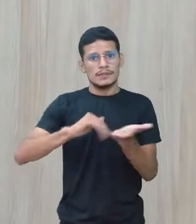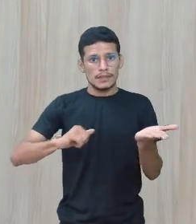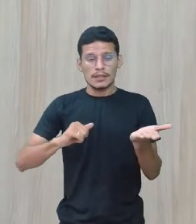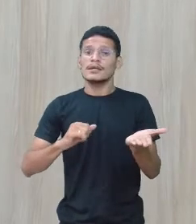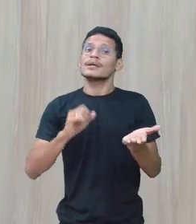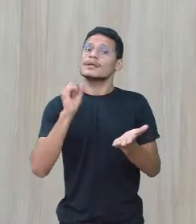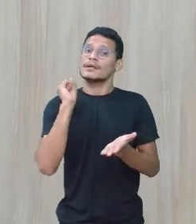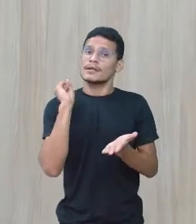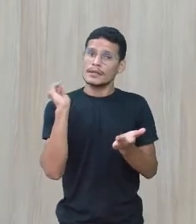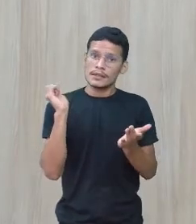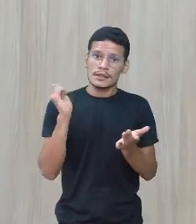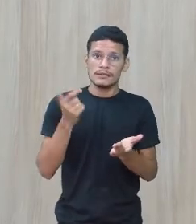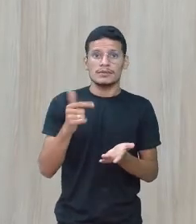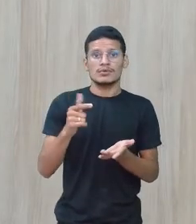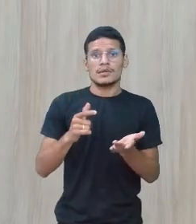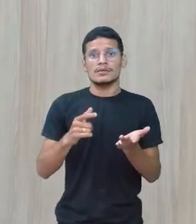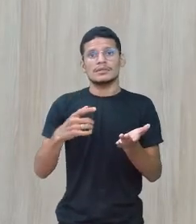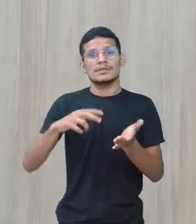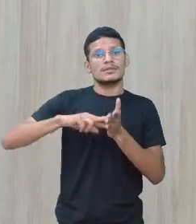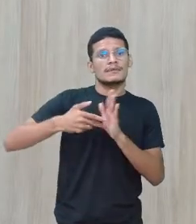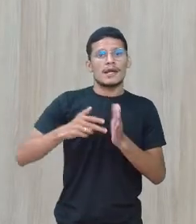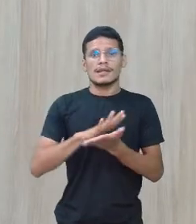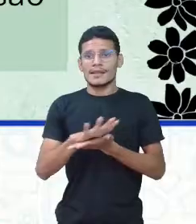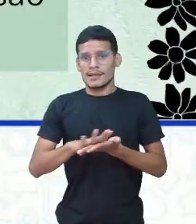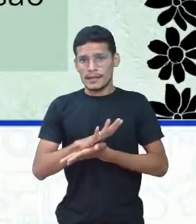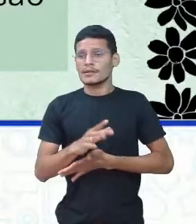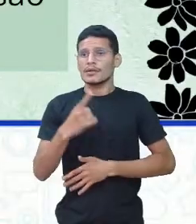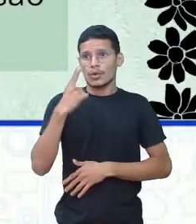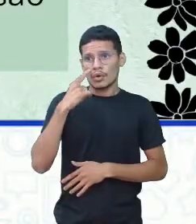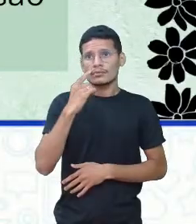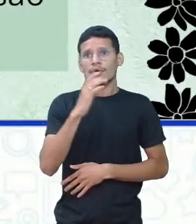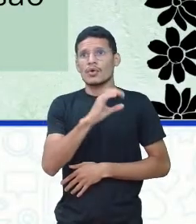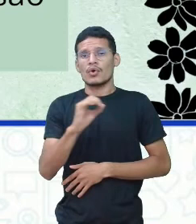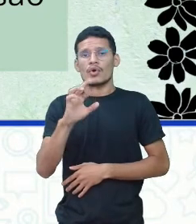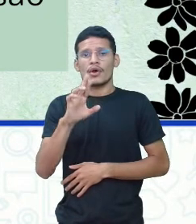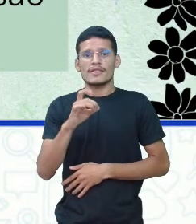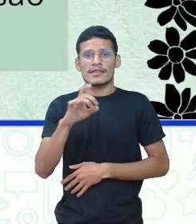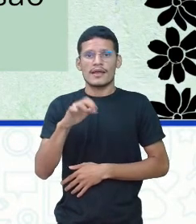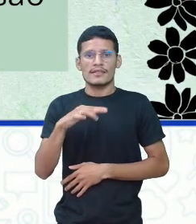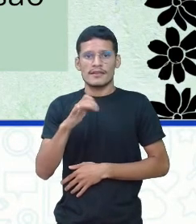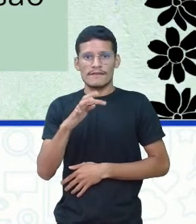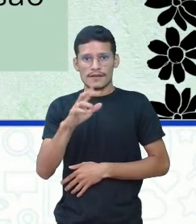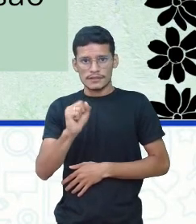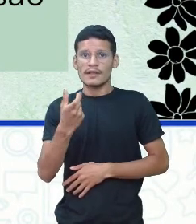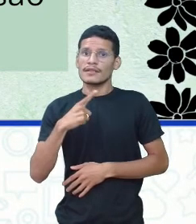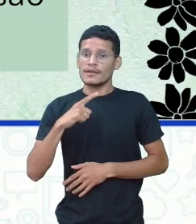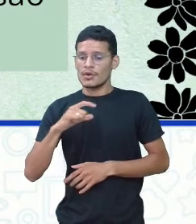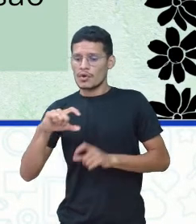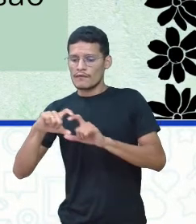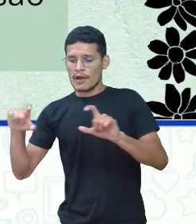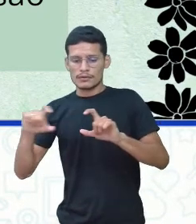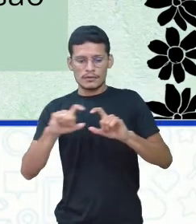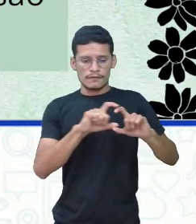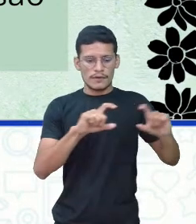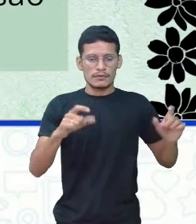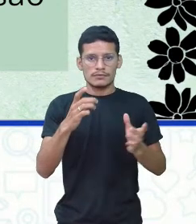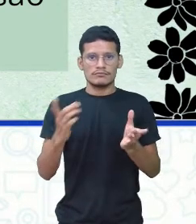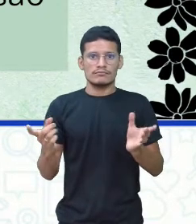sentido, tá? Ó, as conjunções coordenativas são aquelas que ligam duas orações